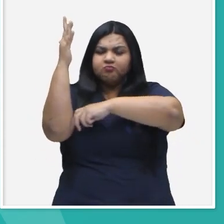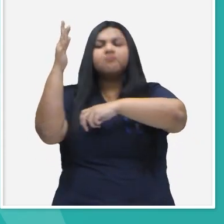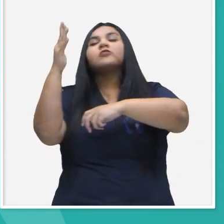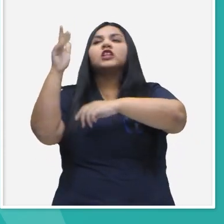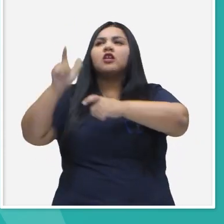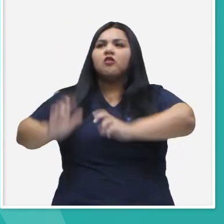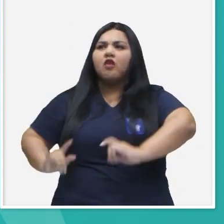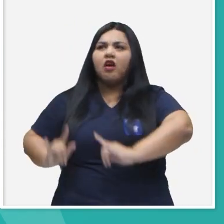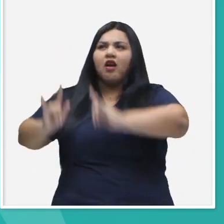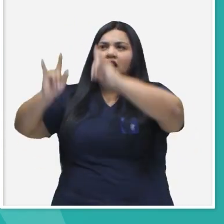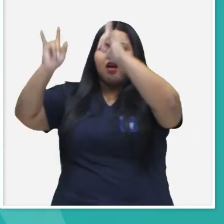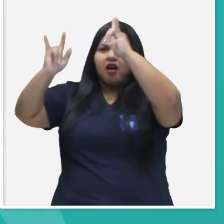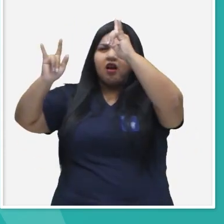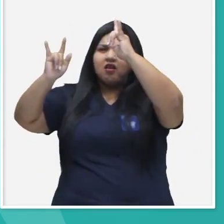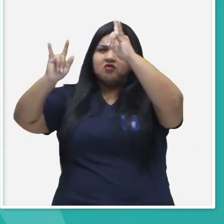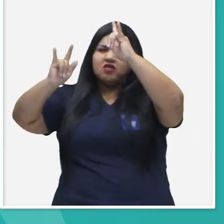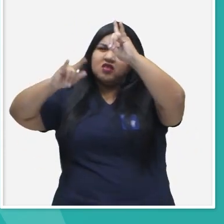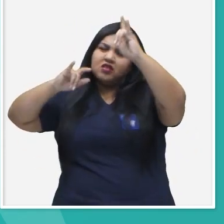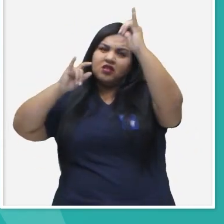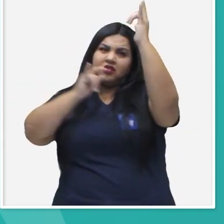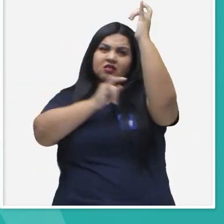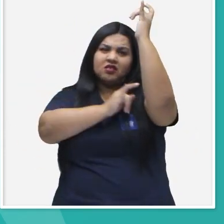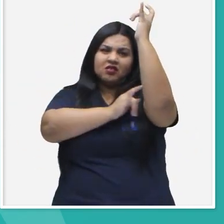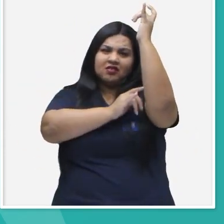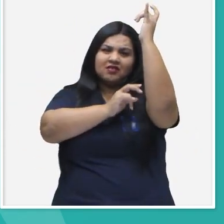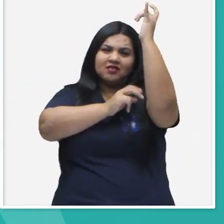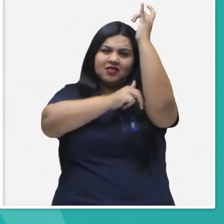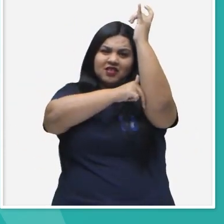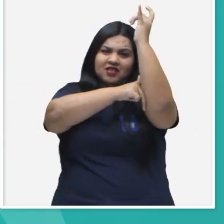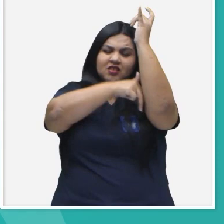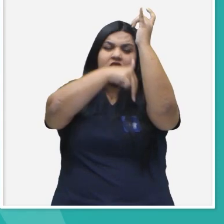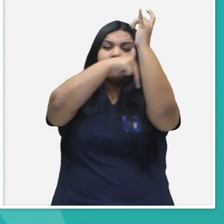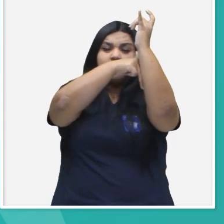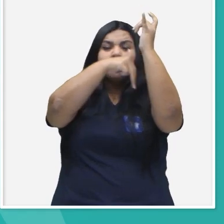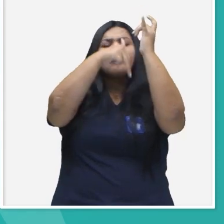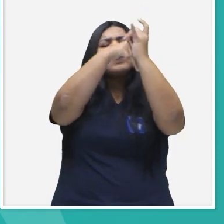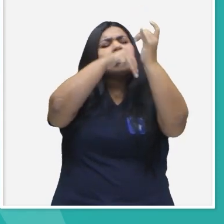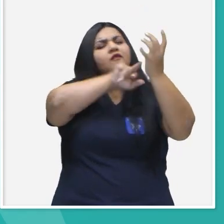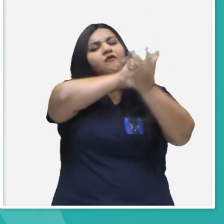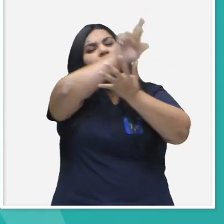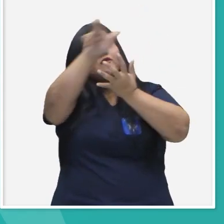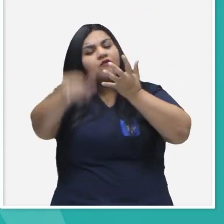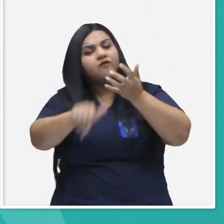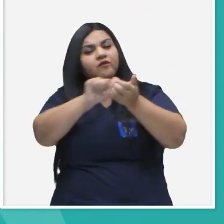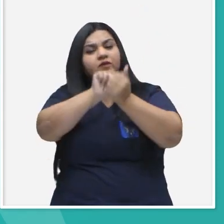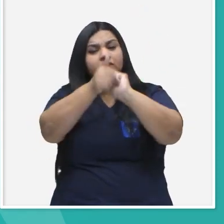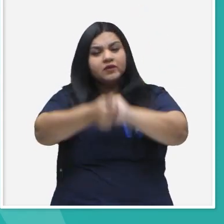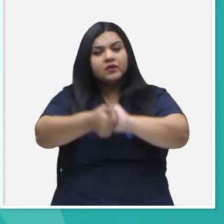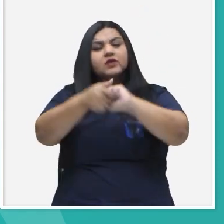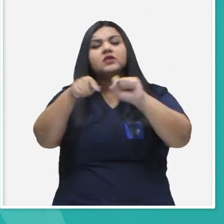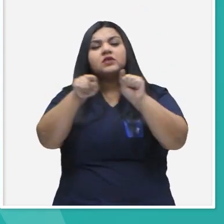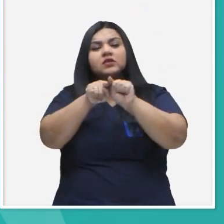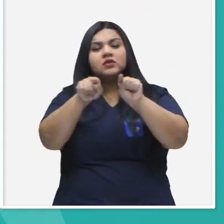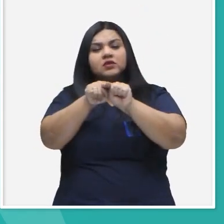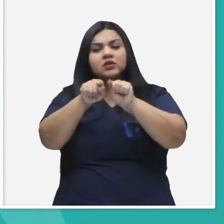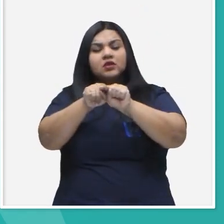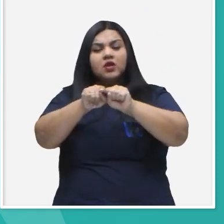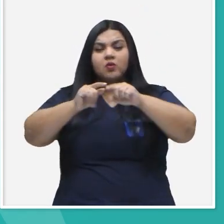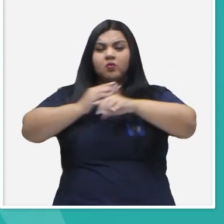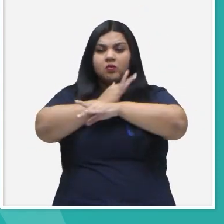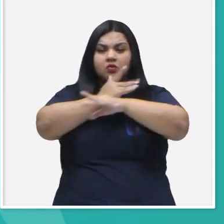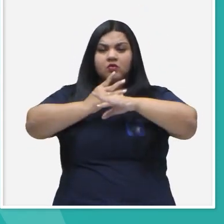rapel, nós temos o rafting e vários outros. E também o